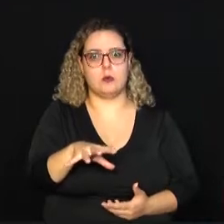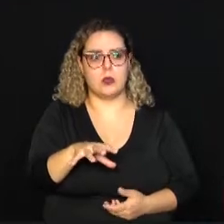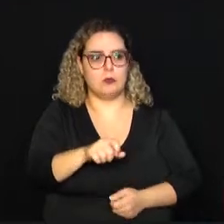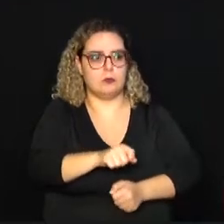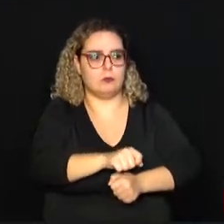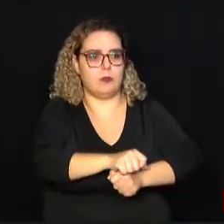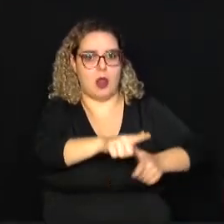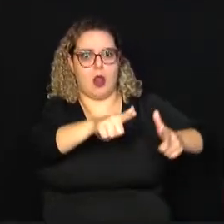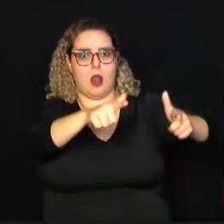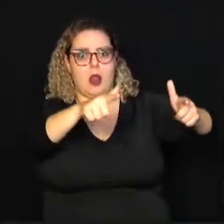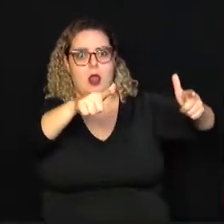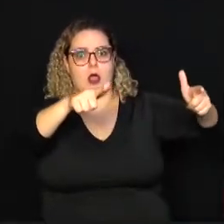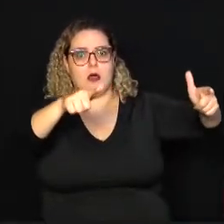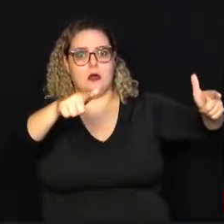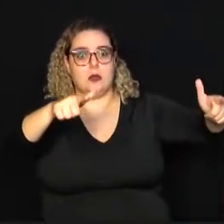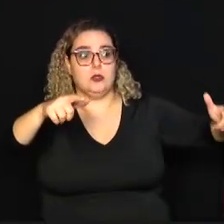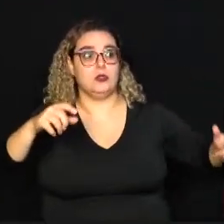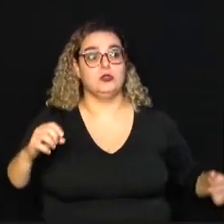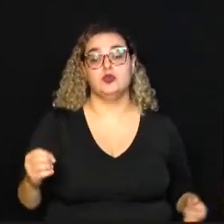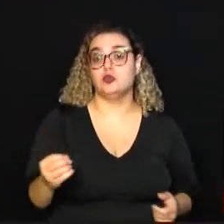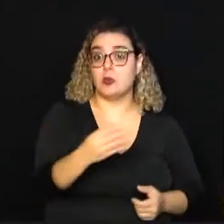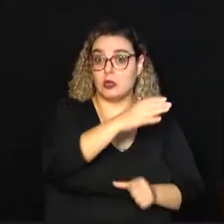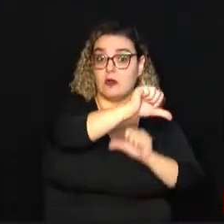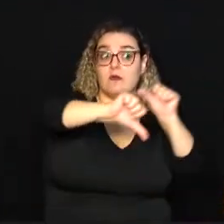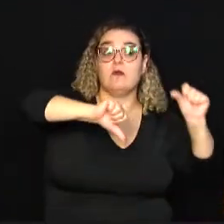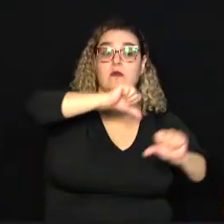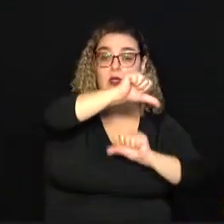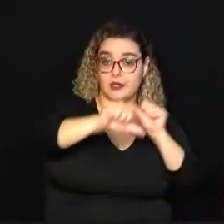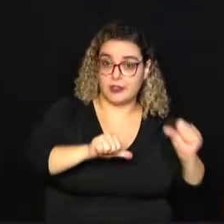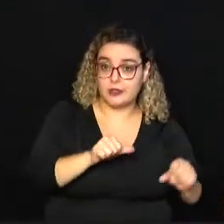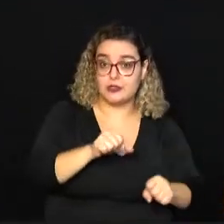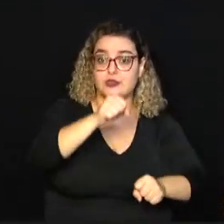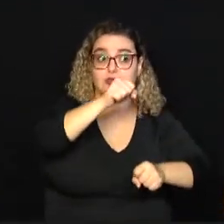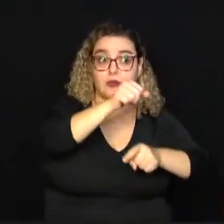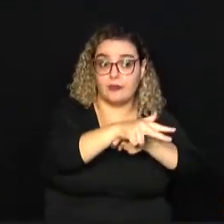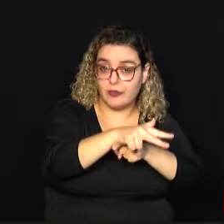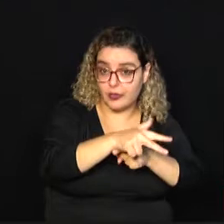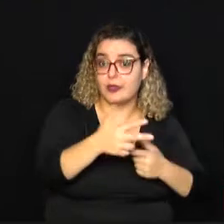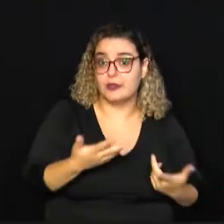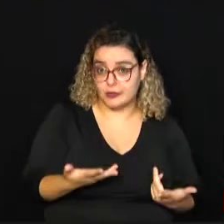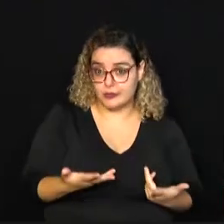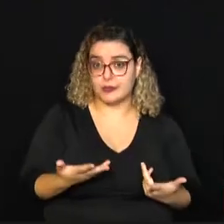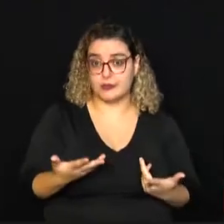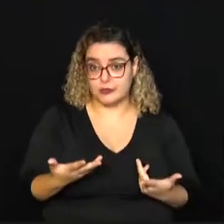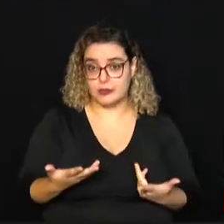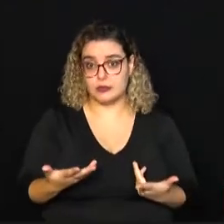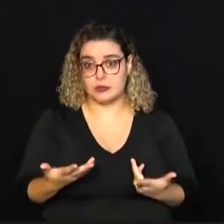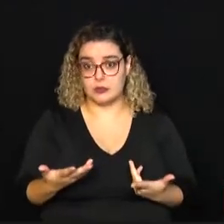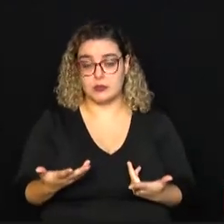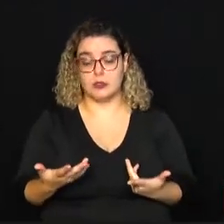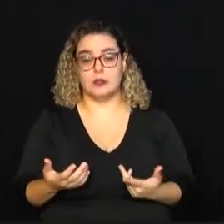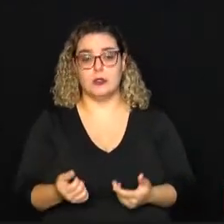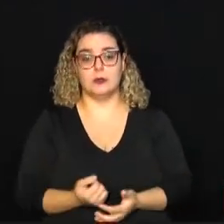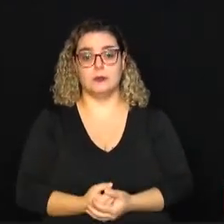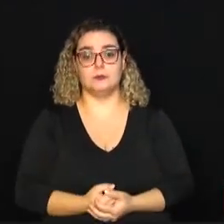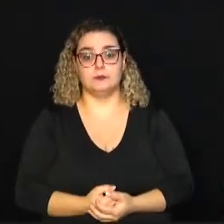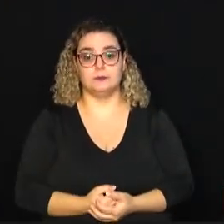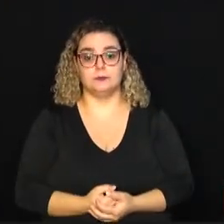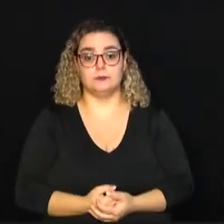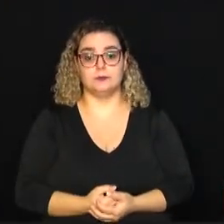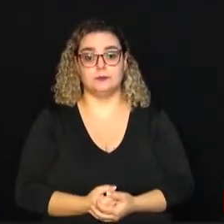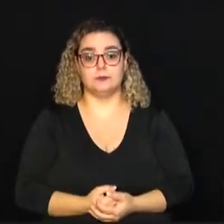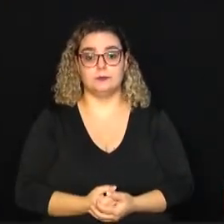pelo surgimento de uma nova variante, né, que tinha mutações importantes e que,